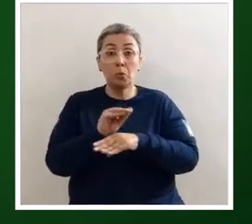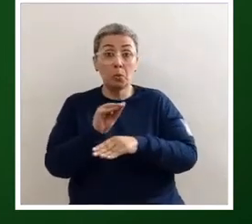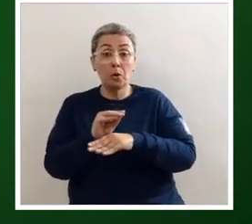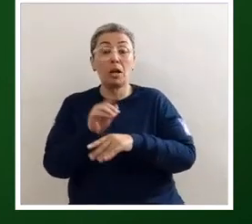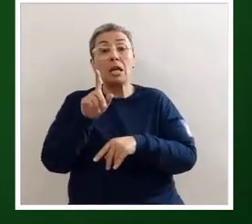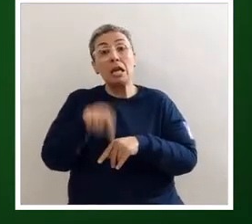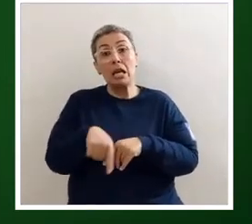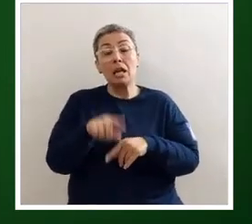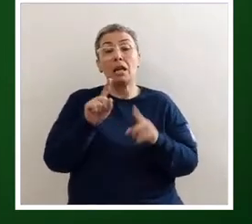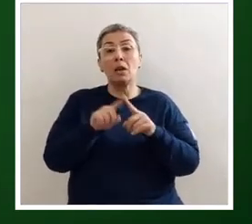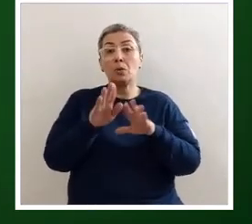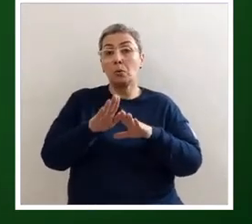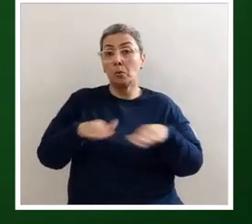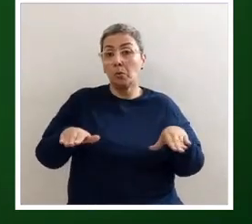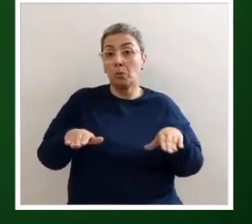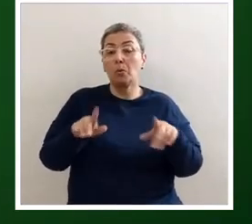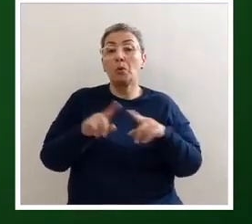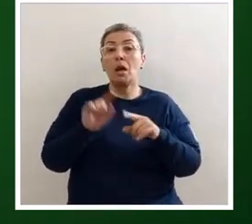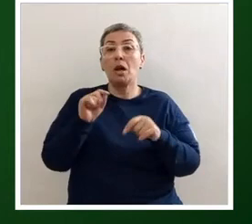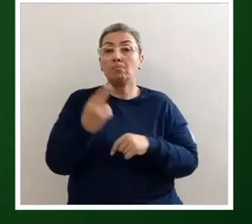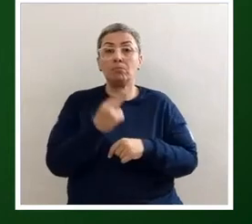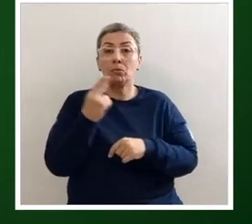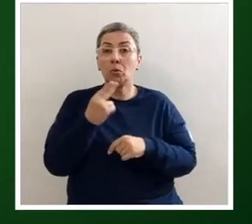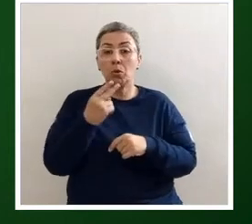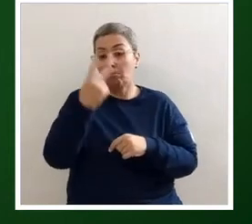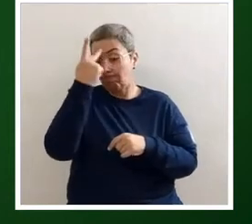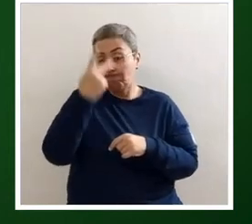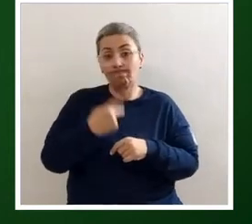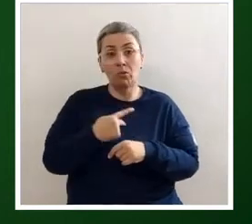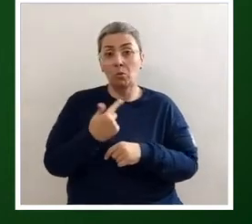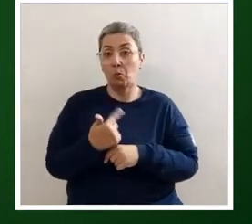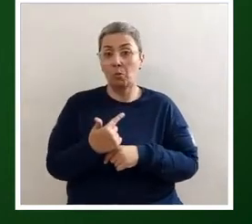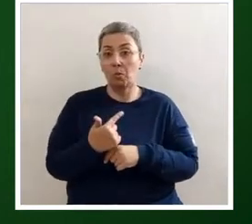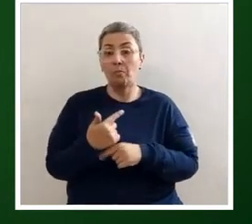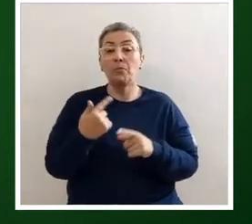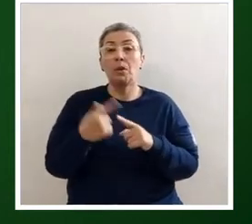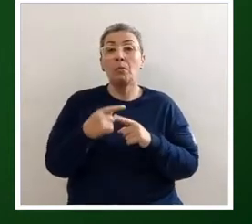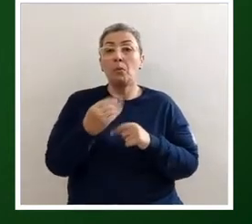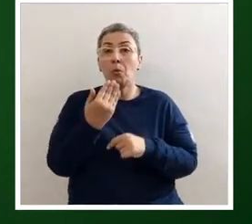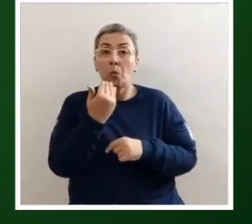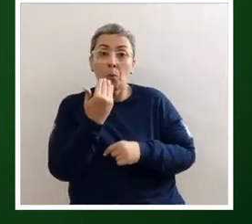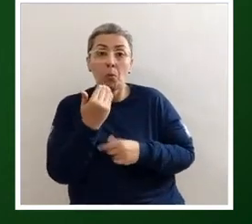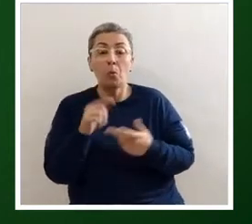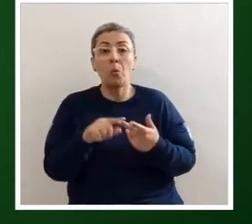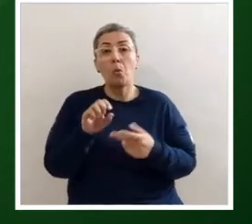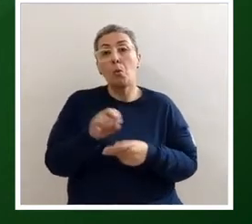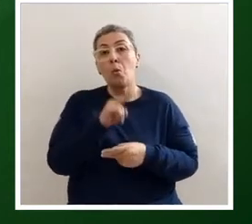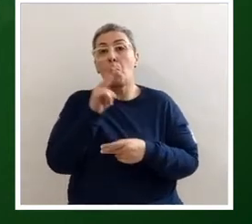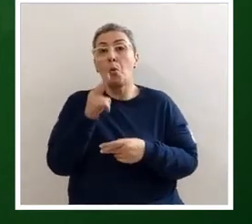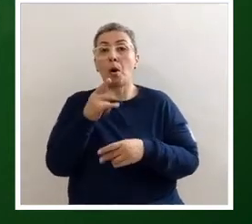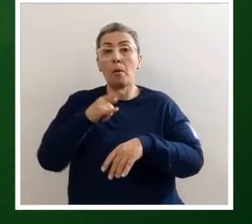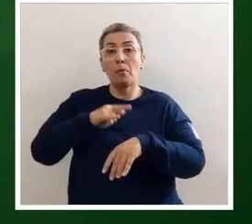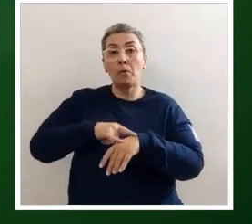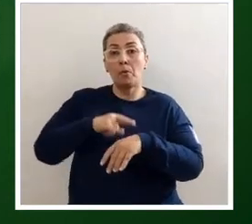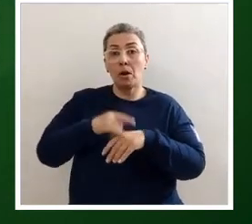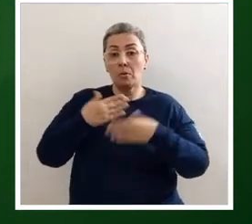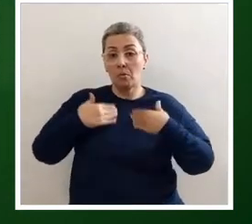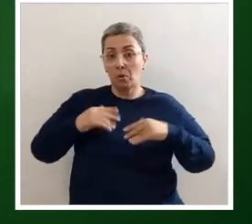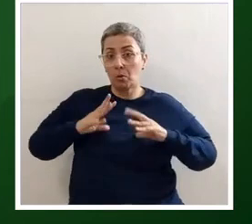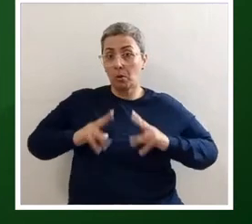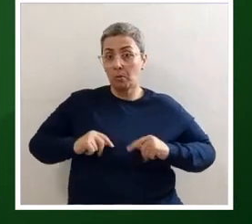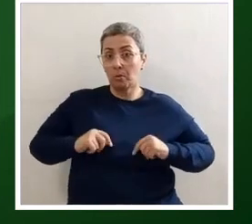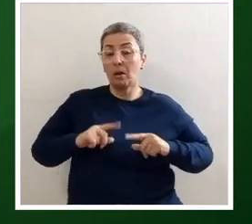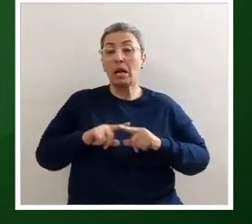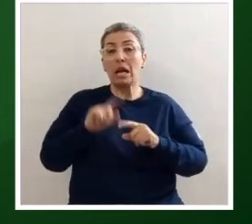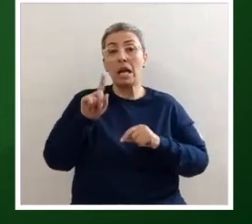aqui é para as crianças que não tem autonomia para se alimentar ou para fazer a sua própria higiene